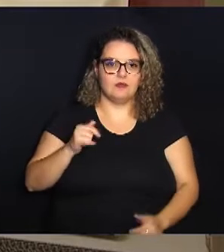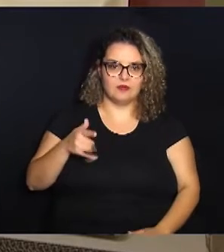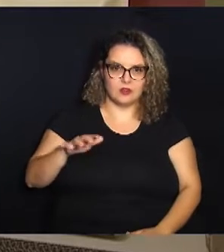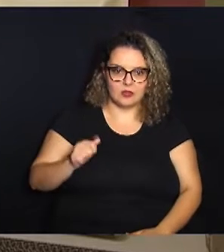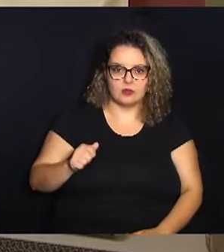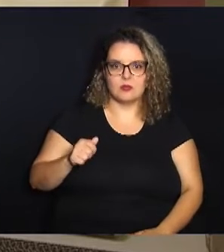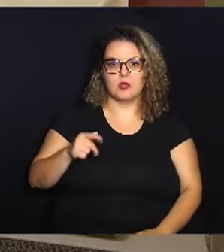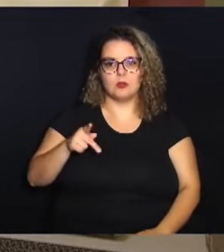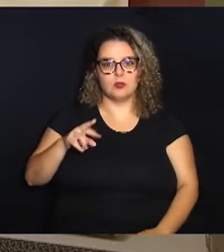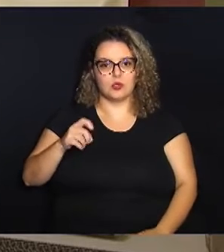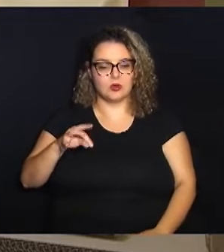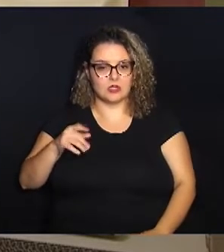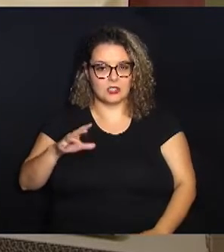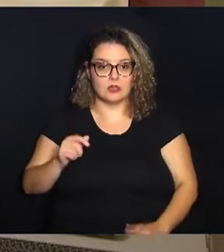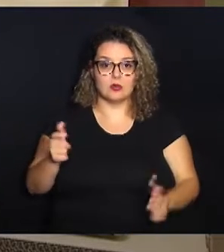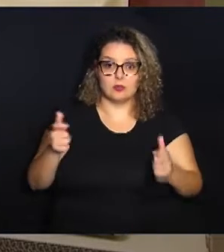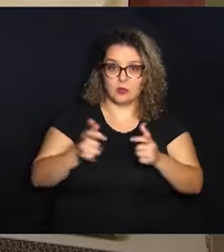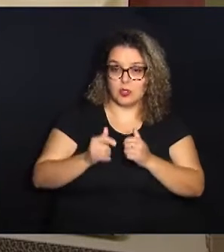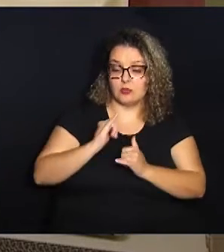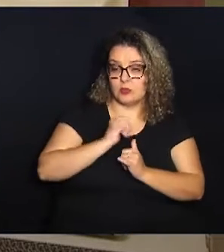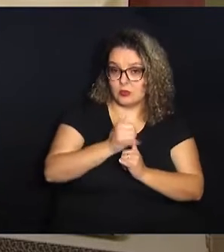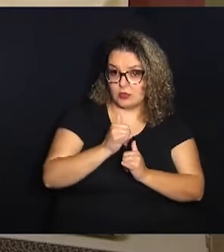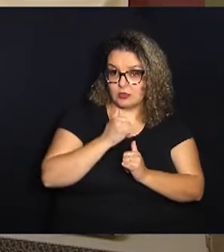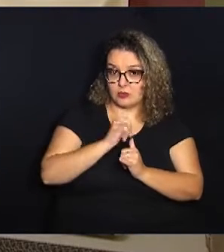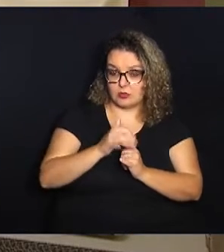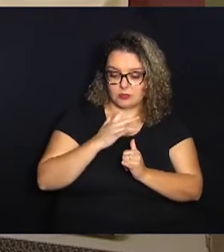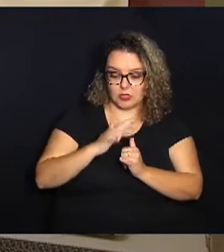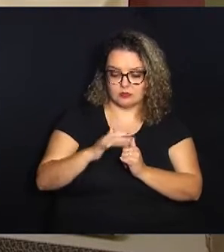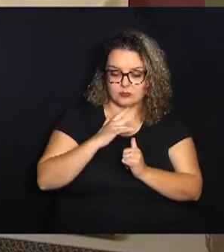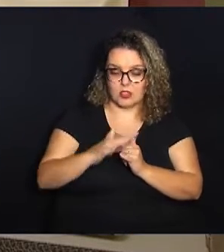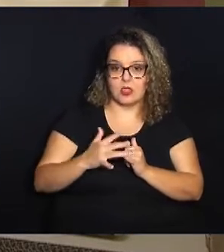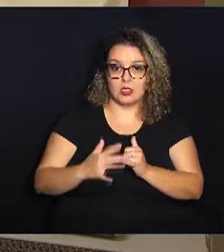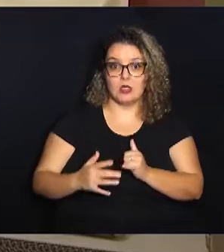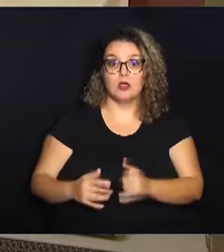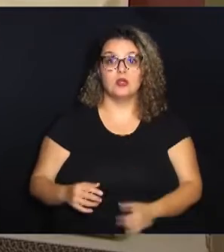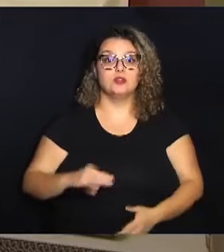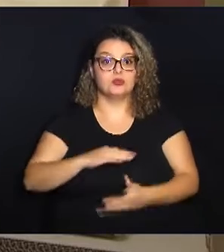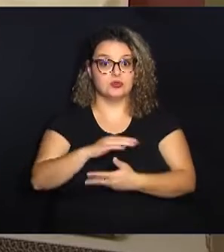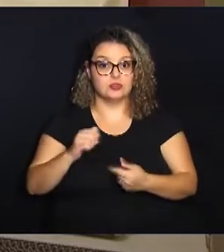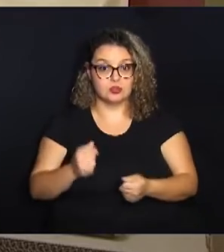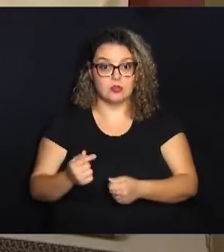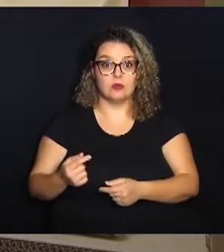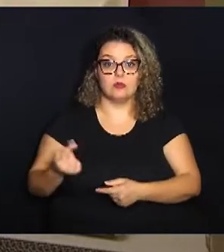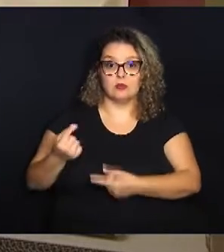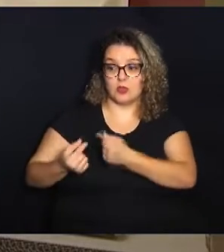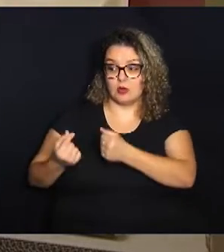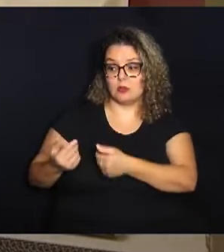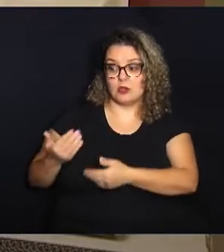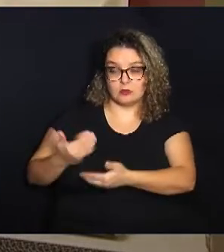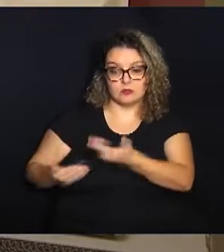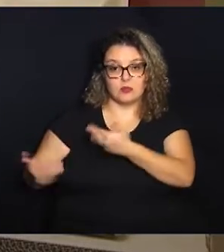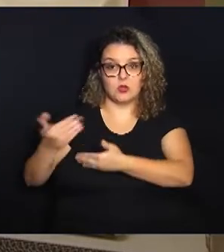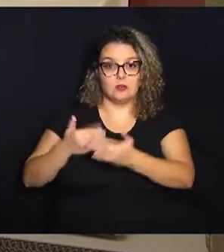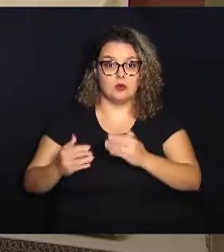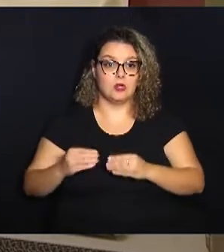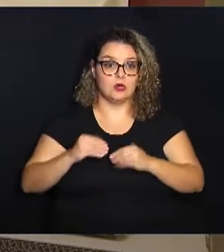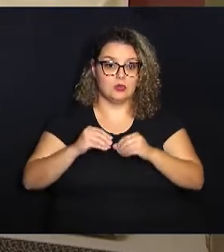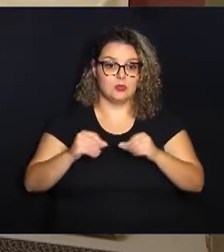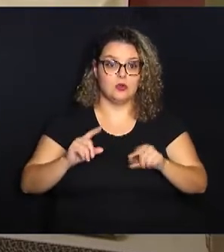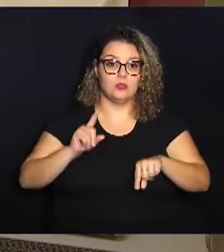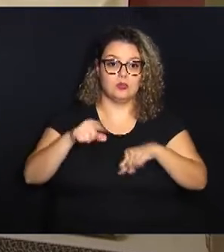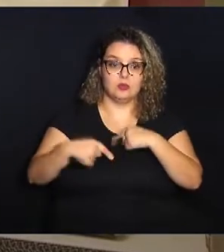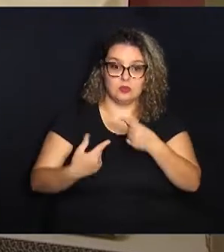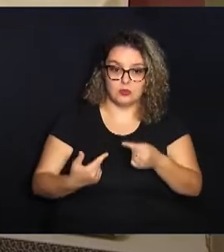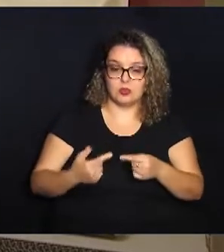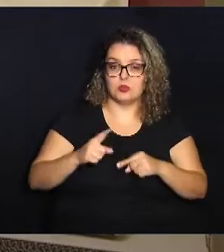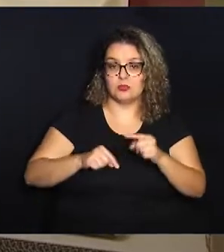valor calórico, além de ser sustentável e ter um preço competitivo. Então, essa farinha ela já foi desenvolvida, outros